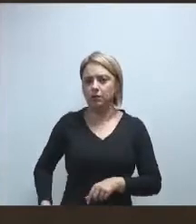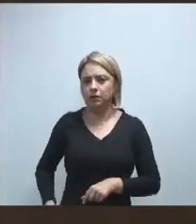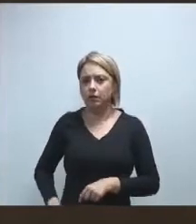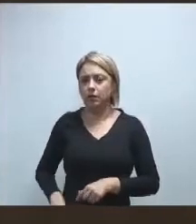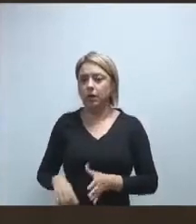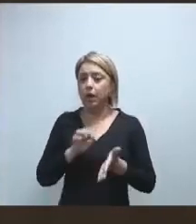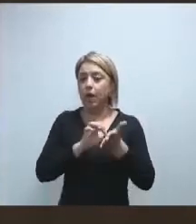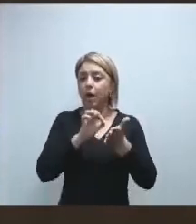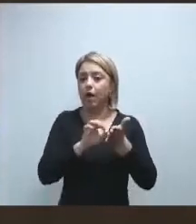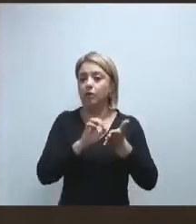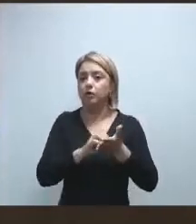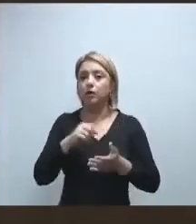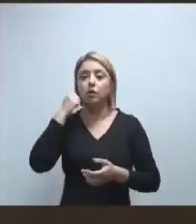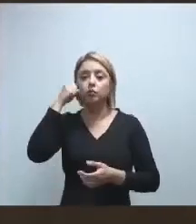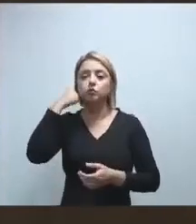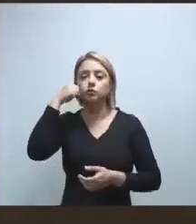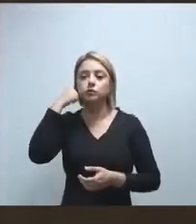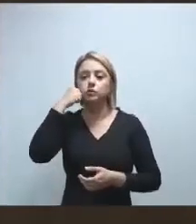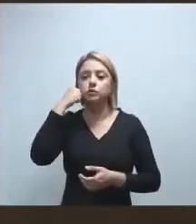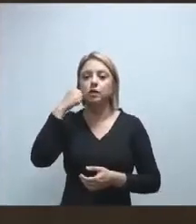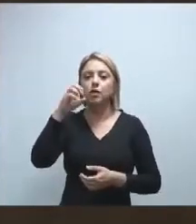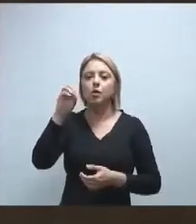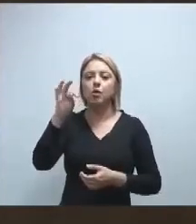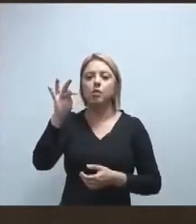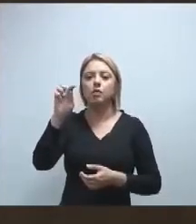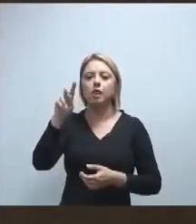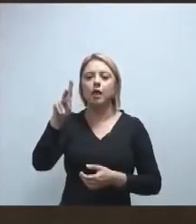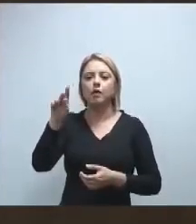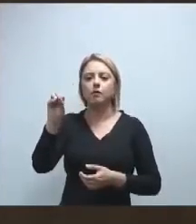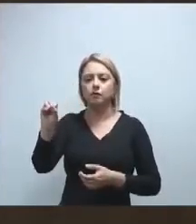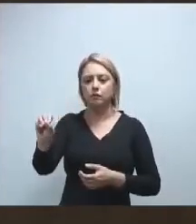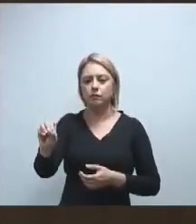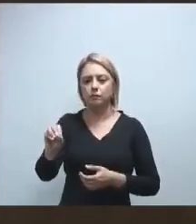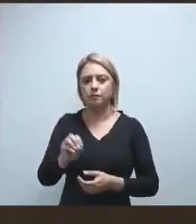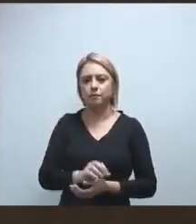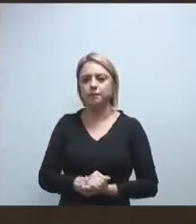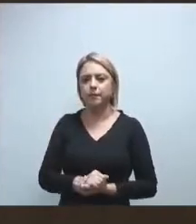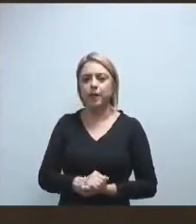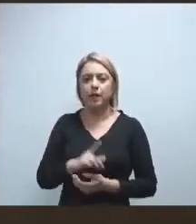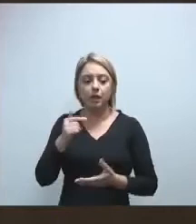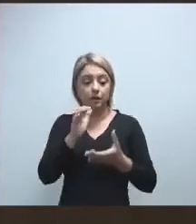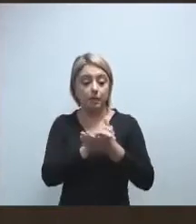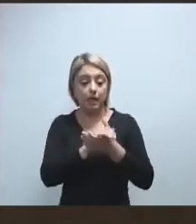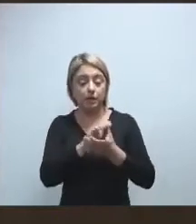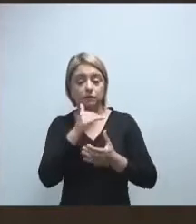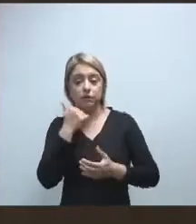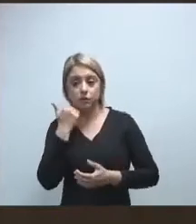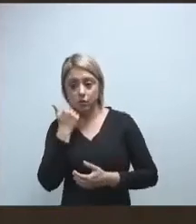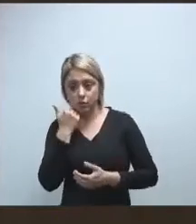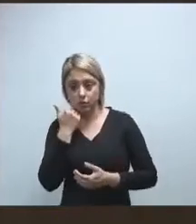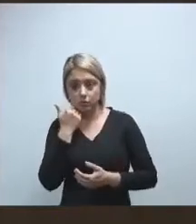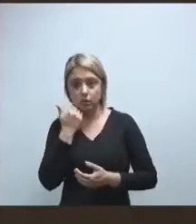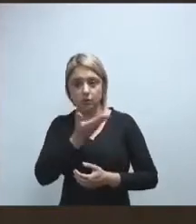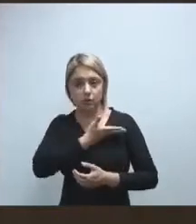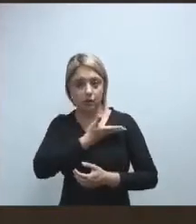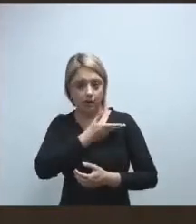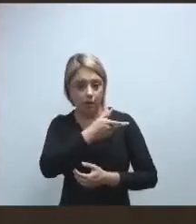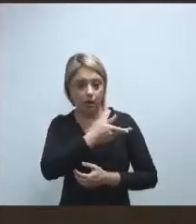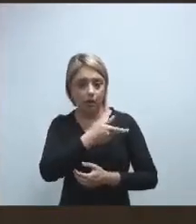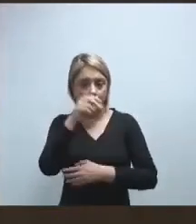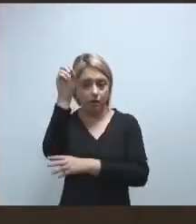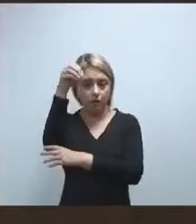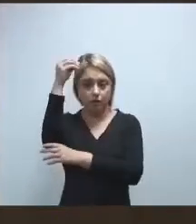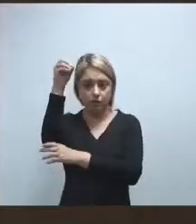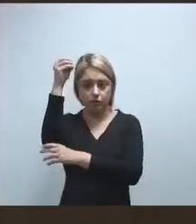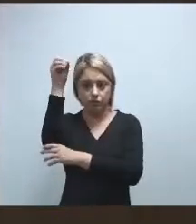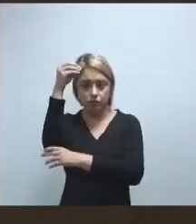autor dessa pec era o senador otávio cardoso que foi marido hoje falecido é nosso colega do rio grande